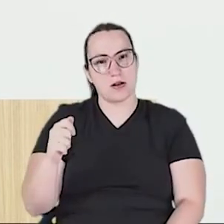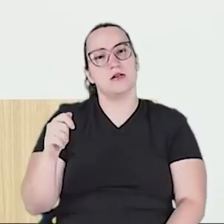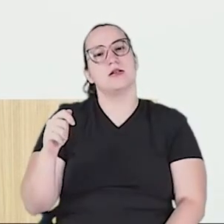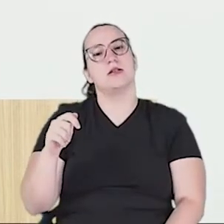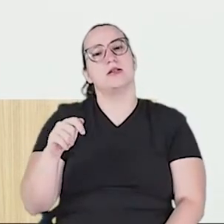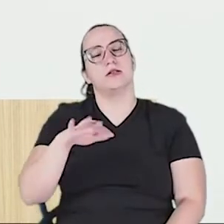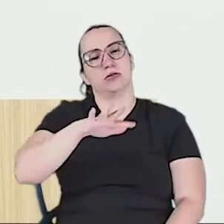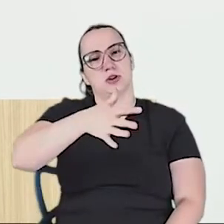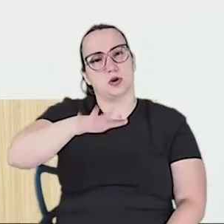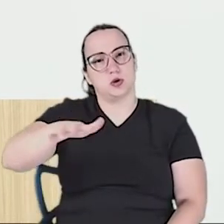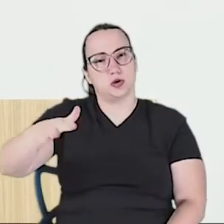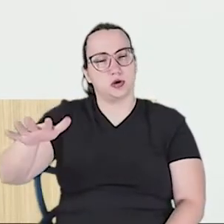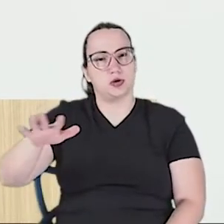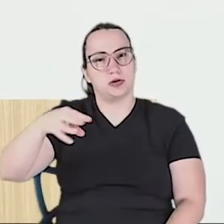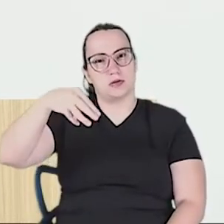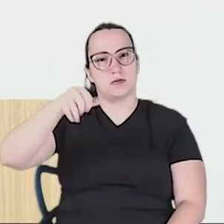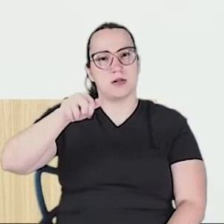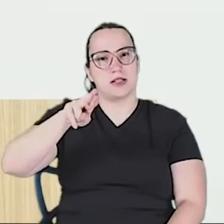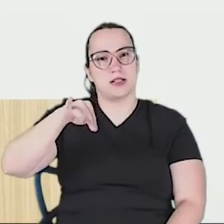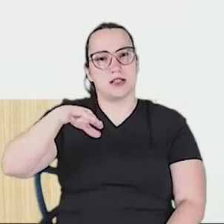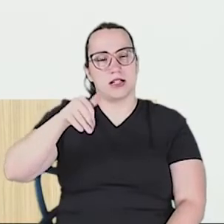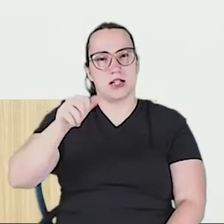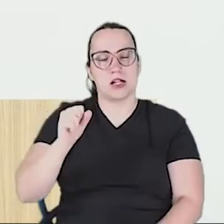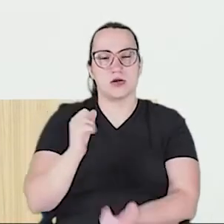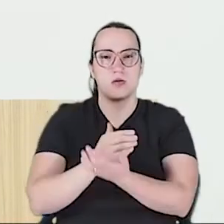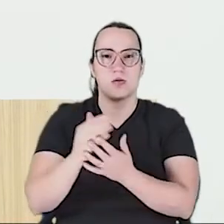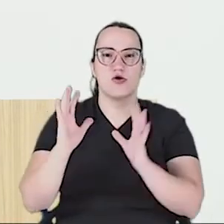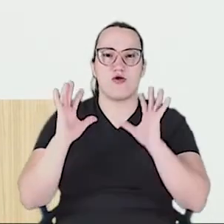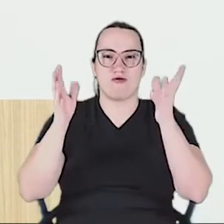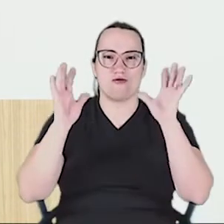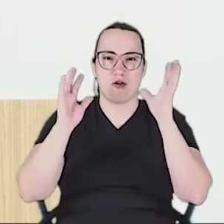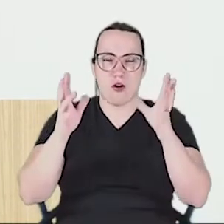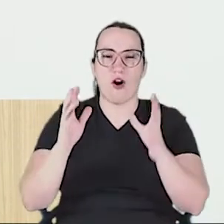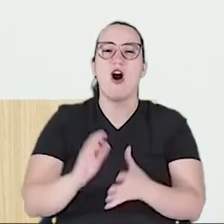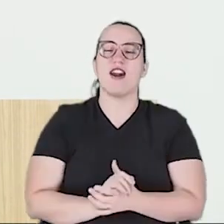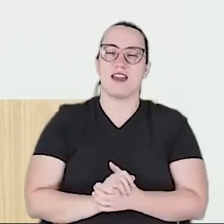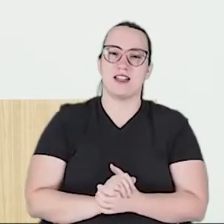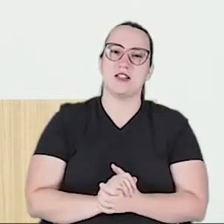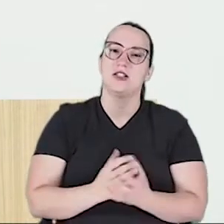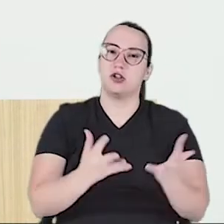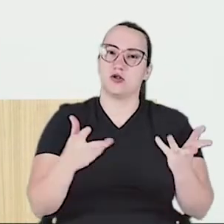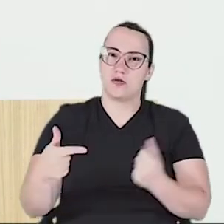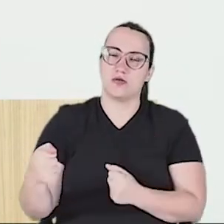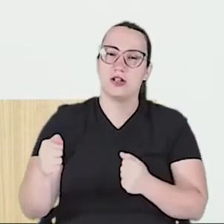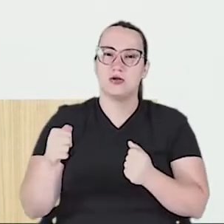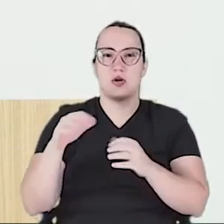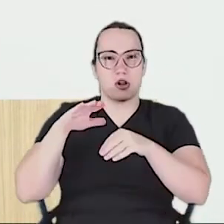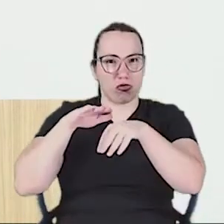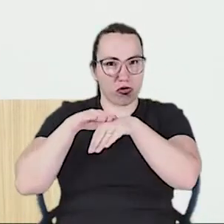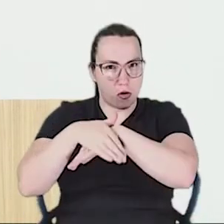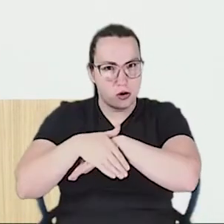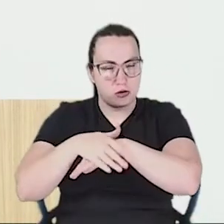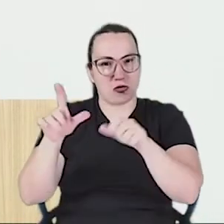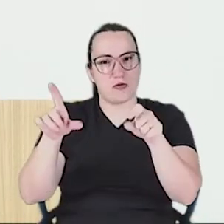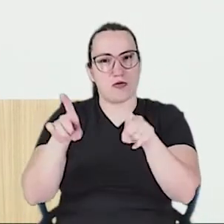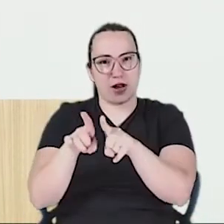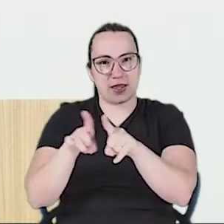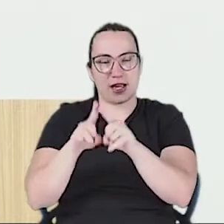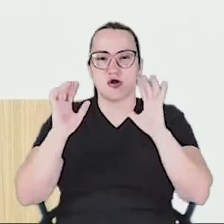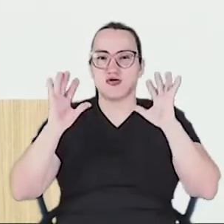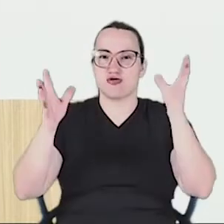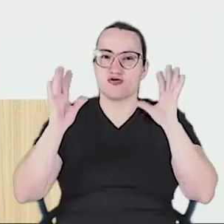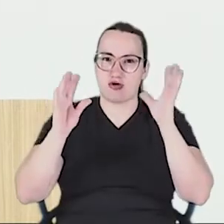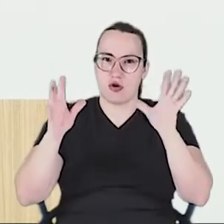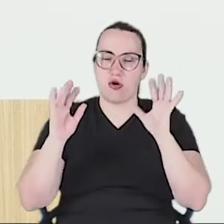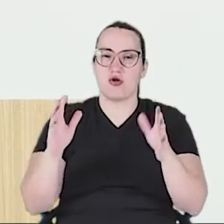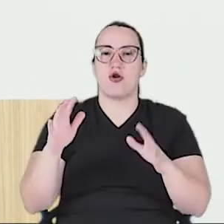torneio de vôlei, tá? Convido toda a população que à noite vai ter jogos também, lá nas